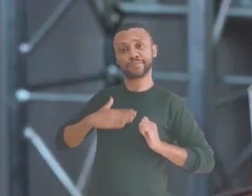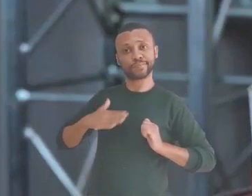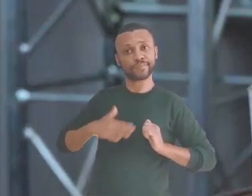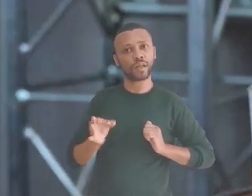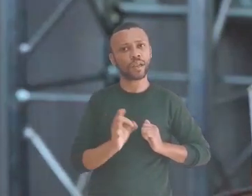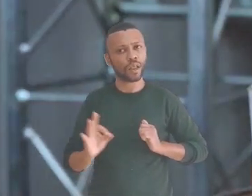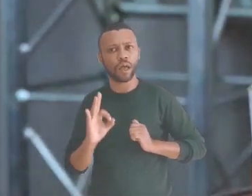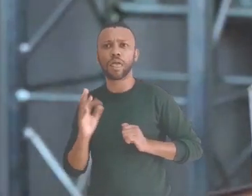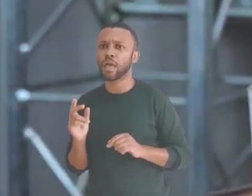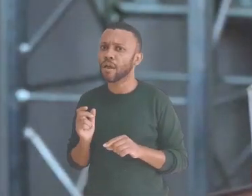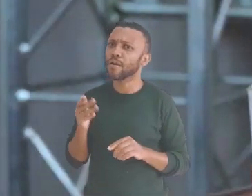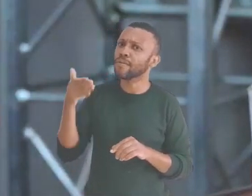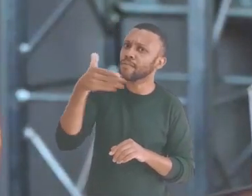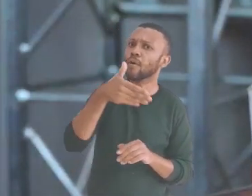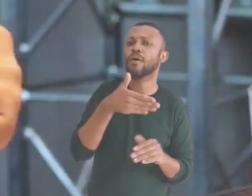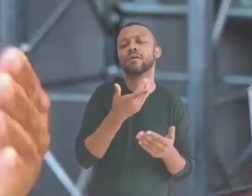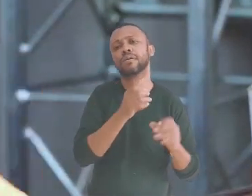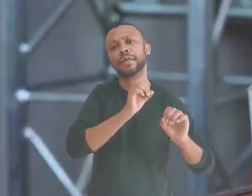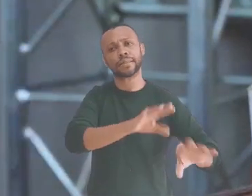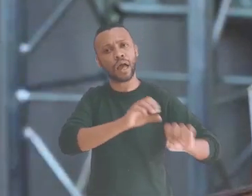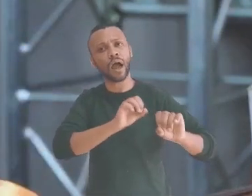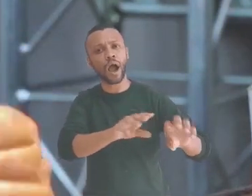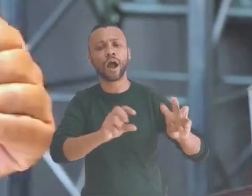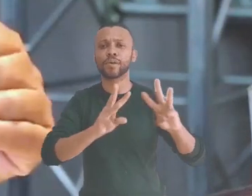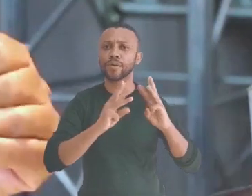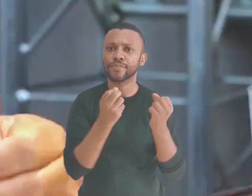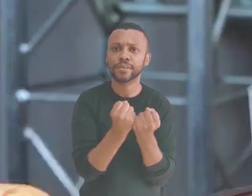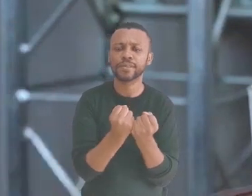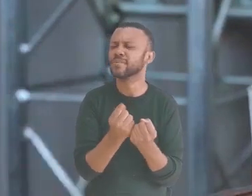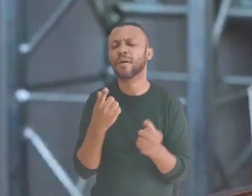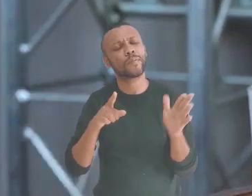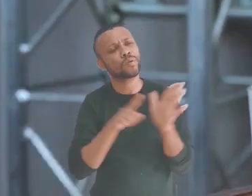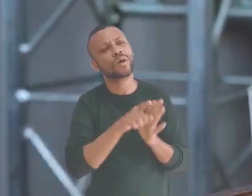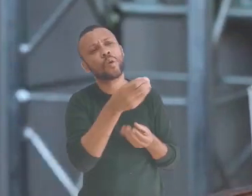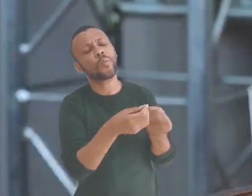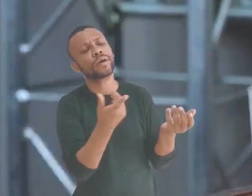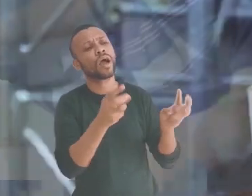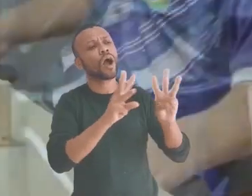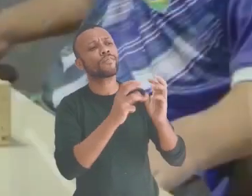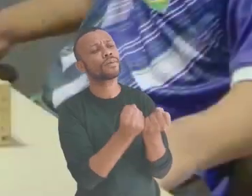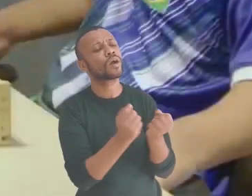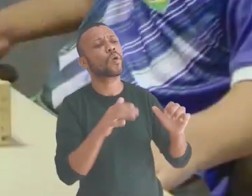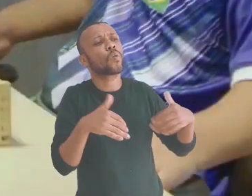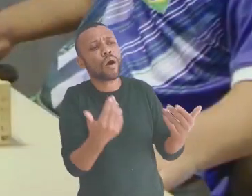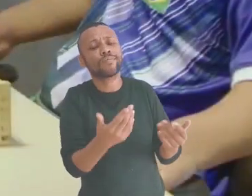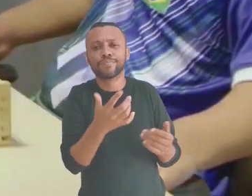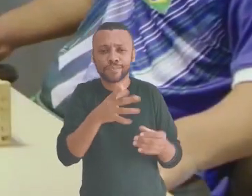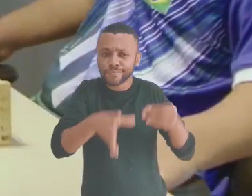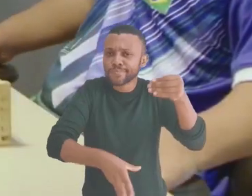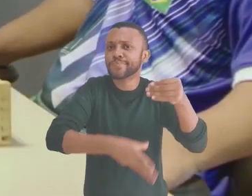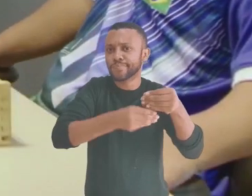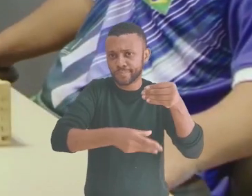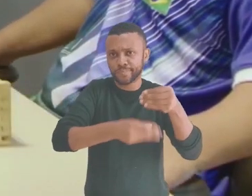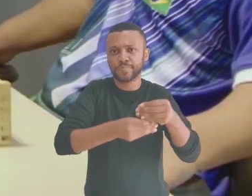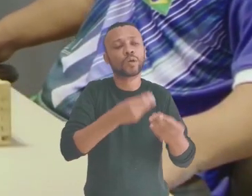aula, eu faço workshop, né? Eu dou aula de workshop. Como é que as pessoas chamam o seu workshop? Vamos lá, fazer um parênteses aqui. Como é que a